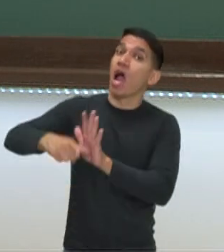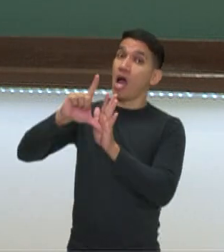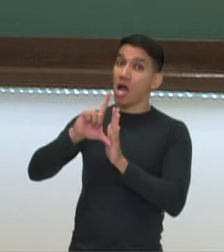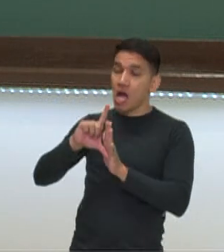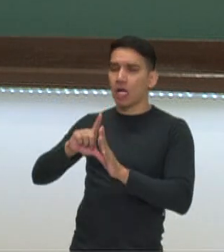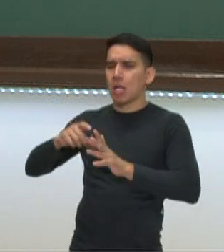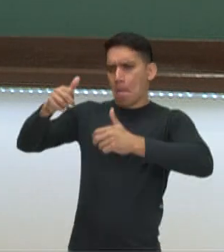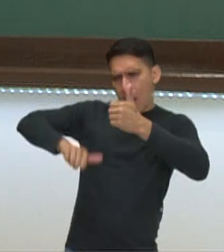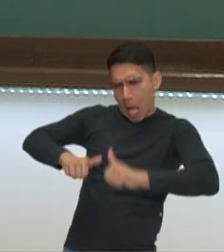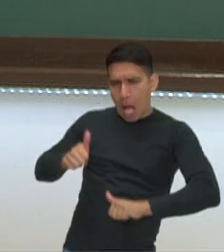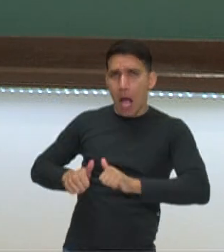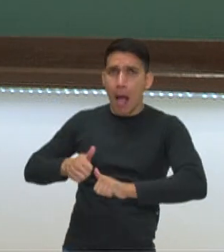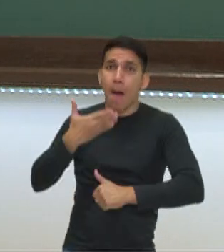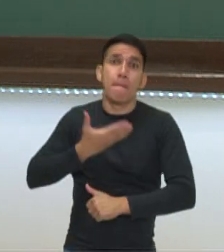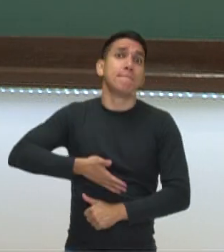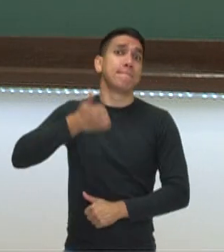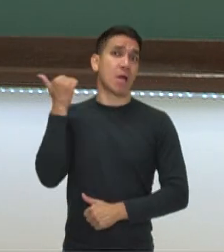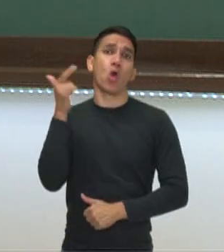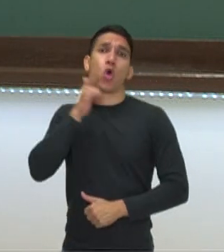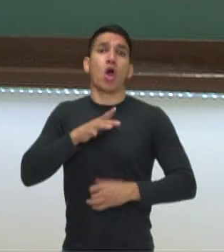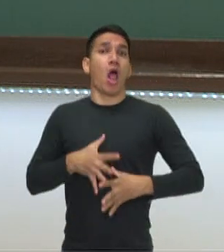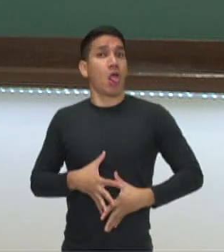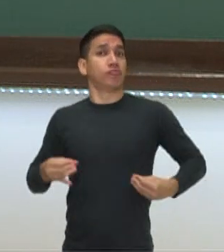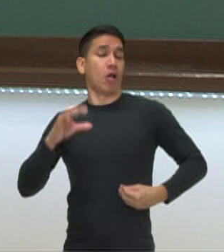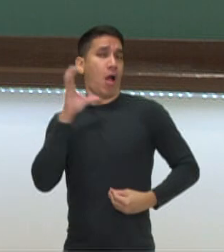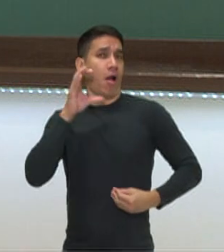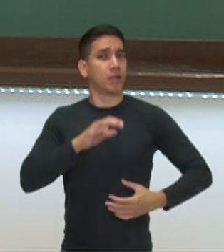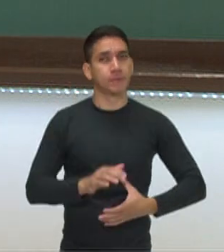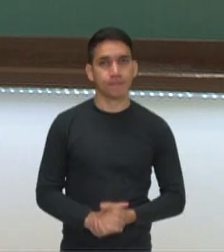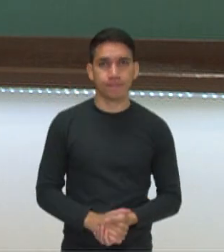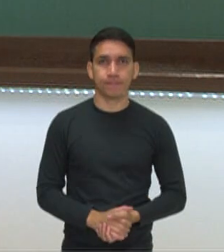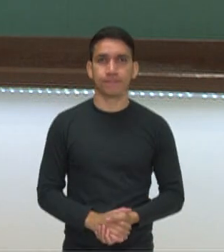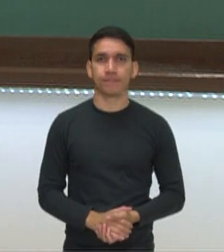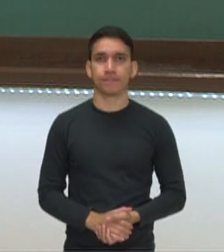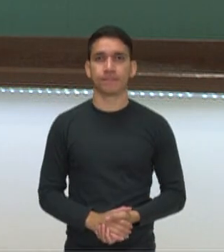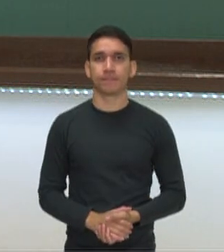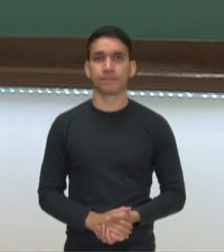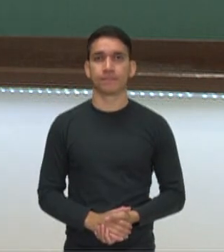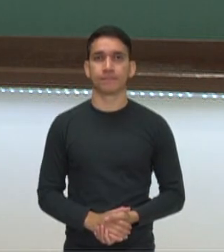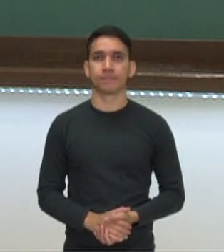mais chance de ficar curado rapidamente.